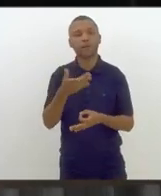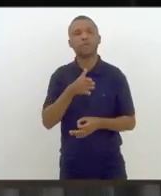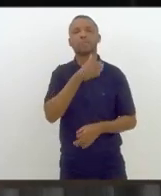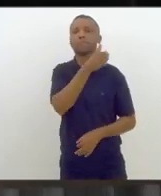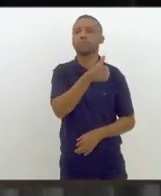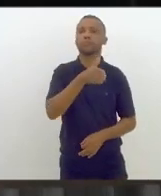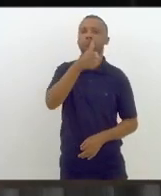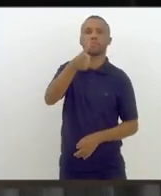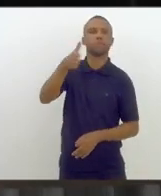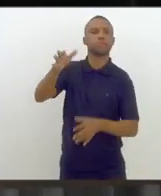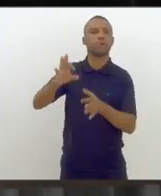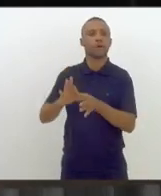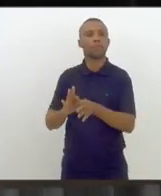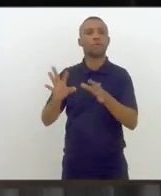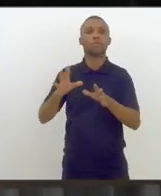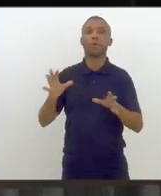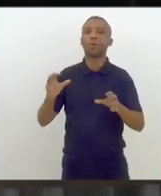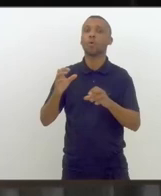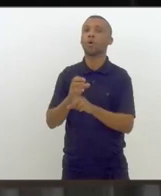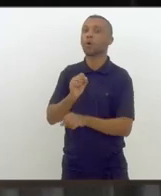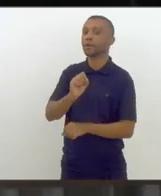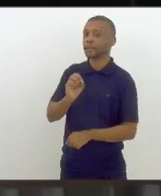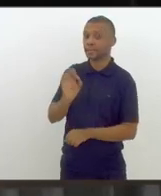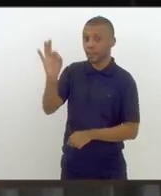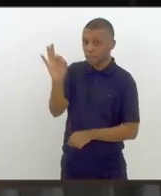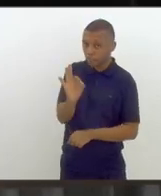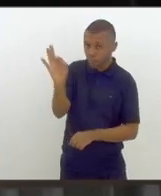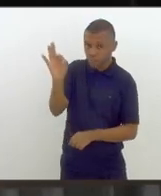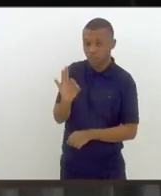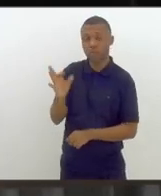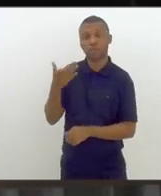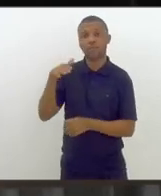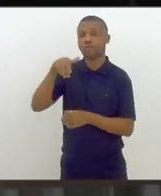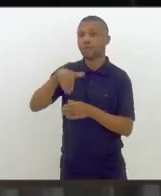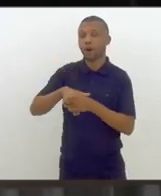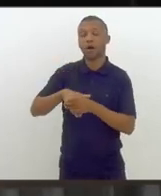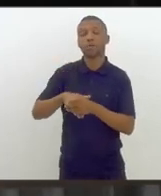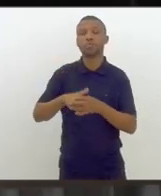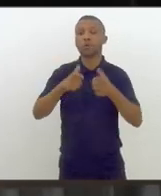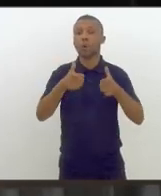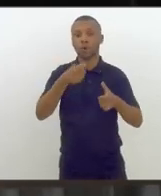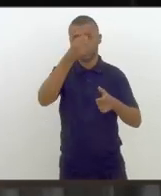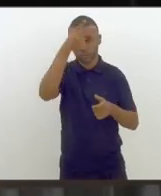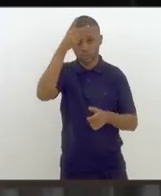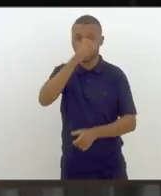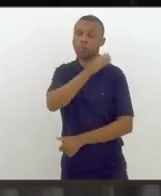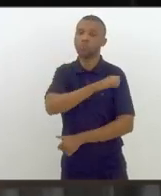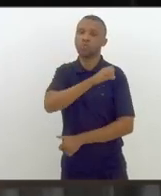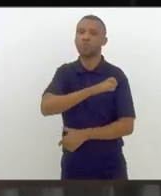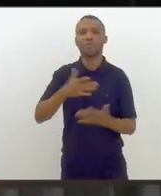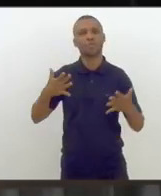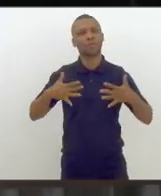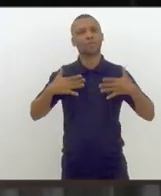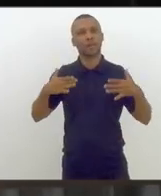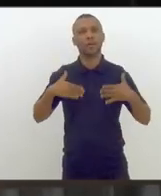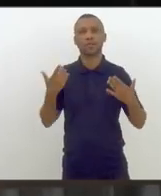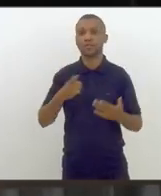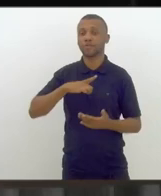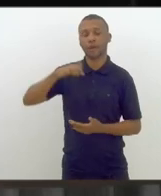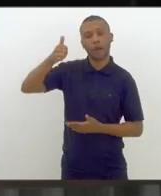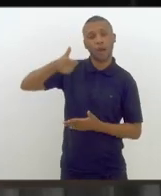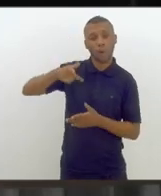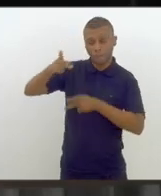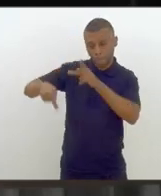tenho 80% dos meus votos na cidade do Rio de Janeiro. Foi com muita alegria que eu recebi a aprovação